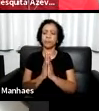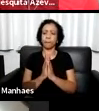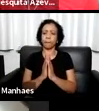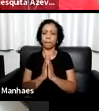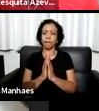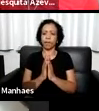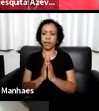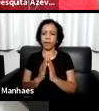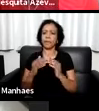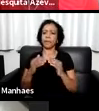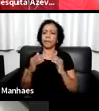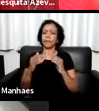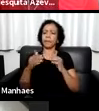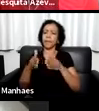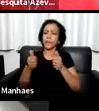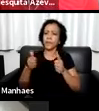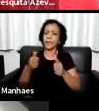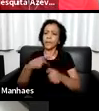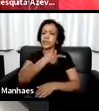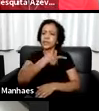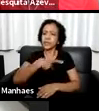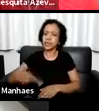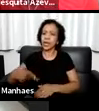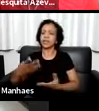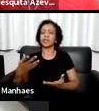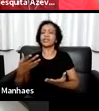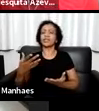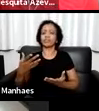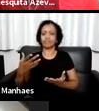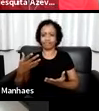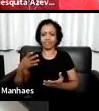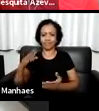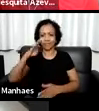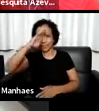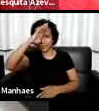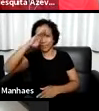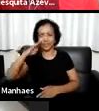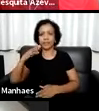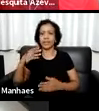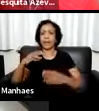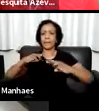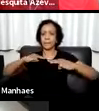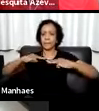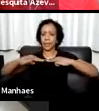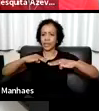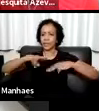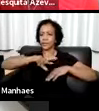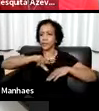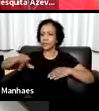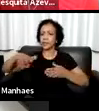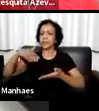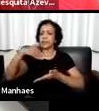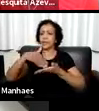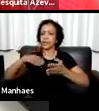da República, seus ministros, governadores, prefeitos, respectivos secretários.